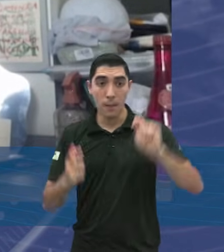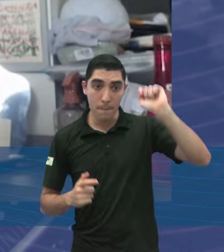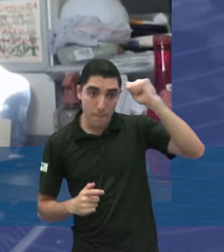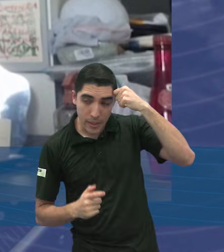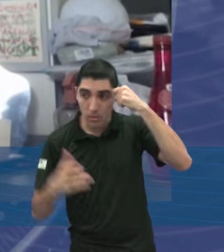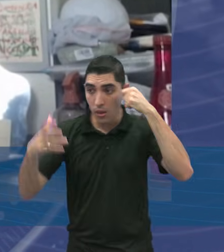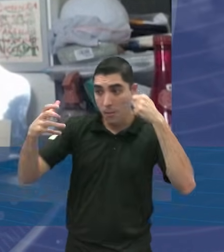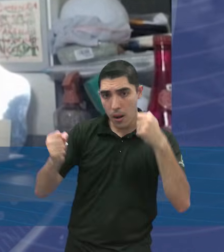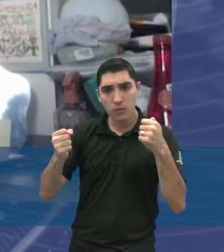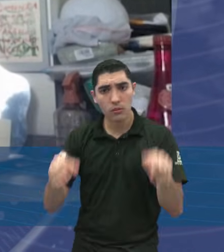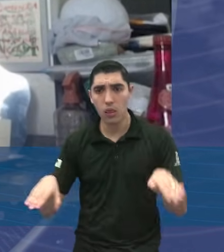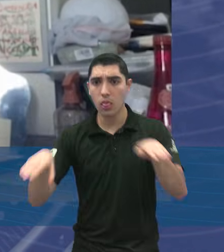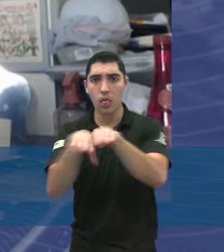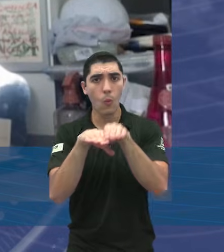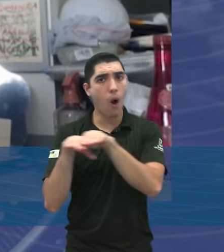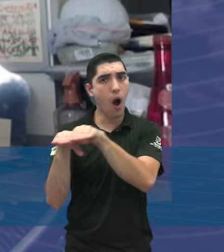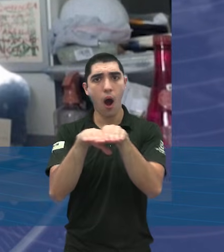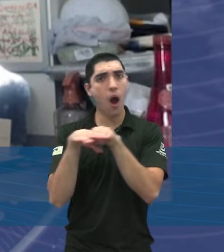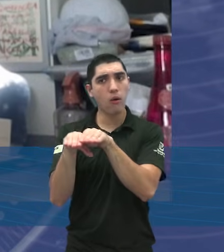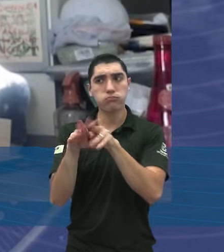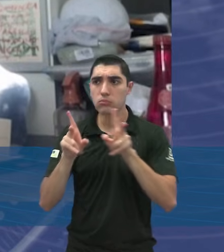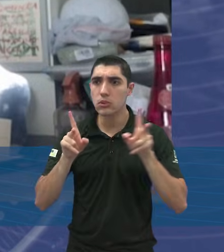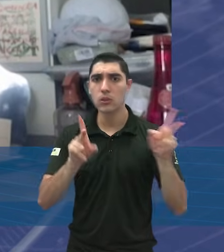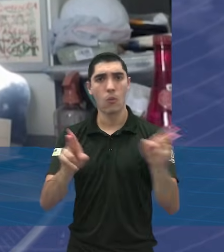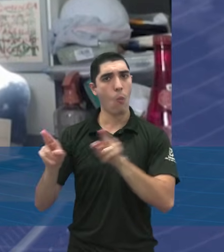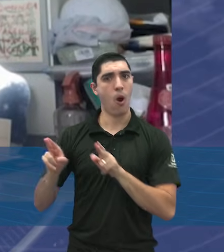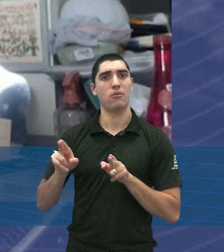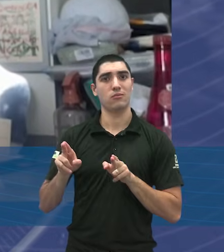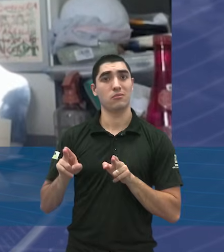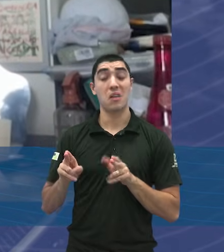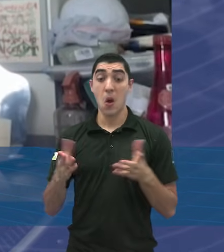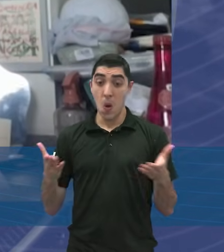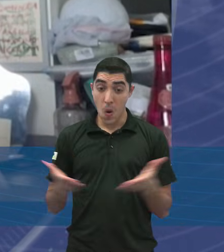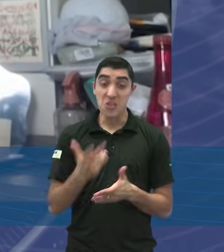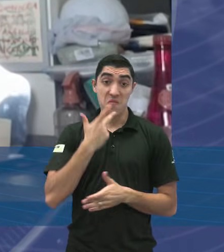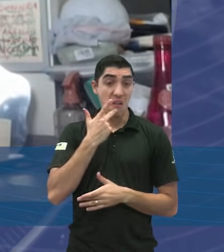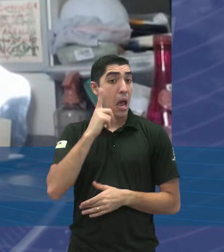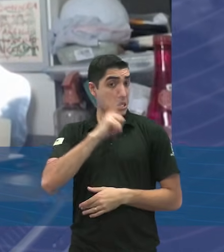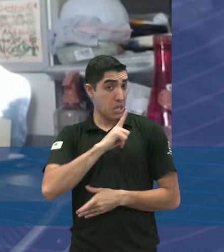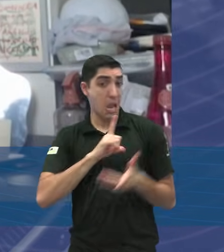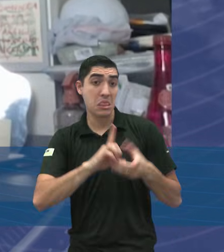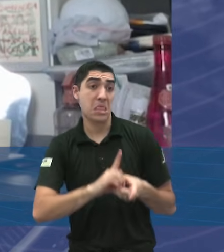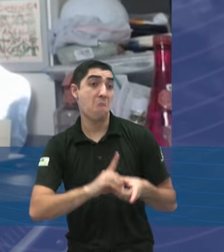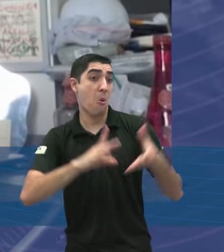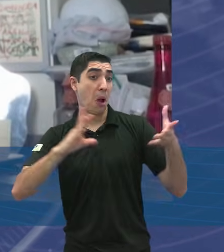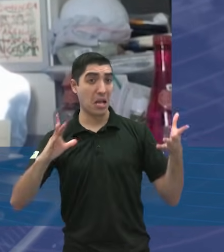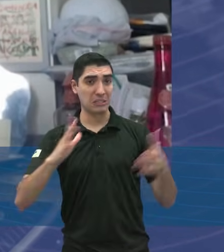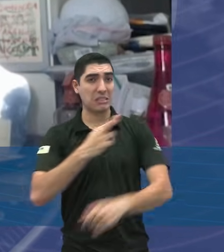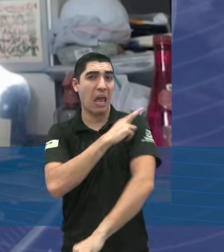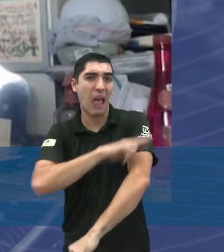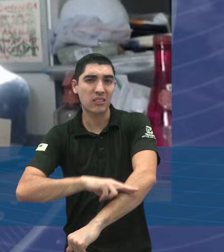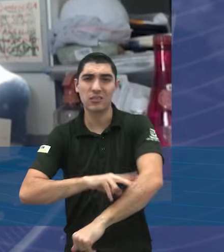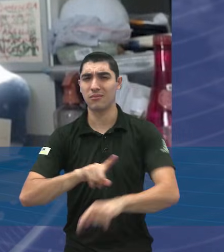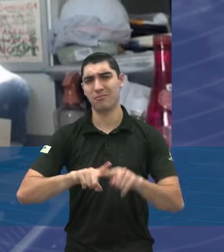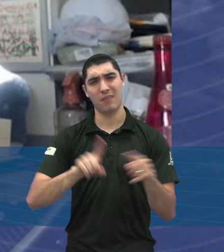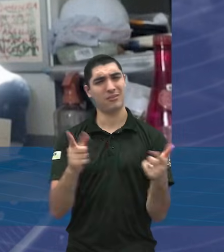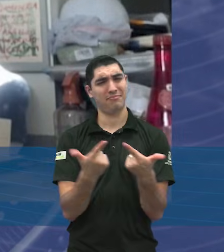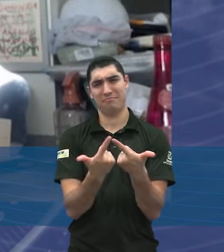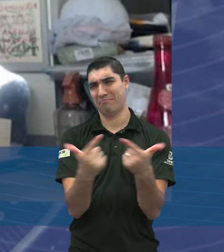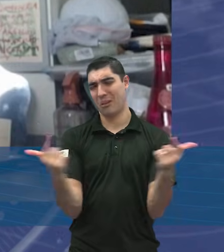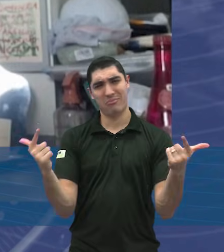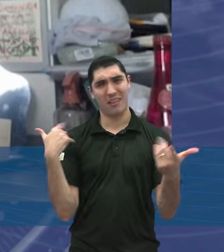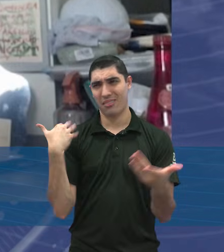fato uma democracia racial que já foi ventilado que existe, mas nunca existiu no Brasil até hoje,